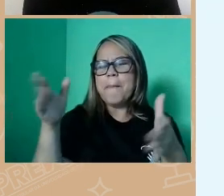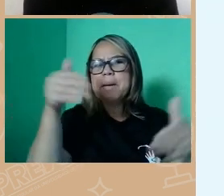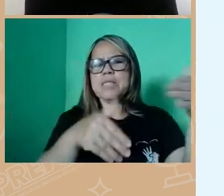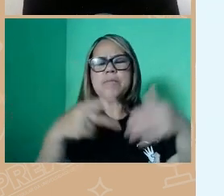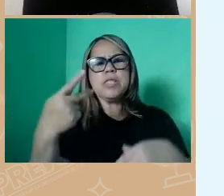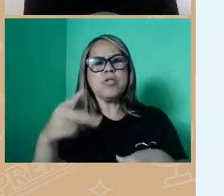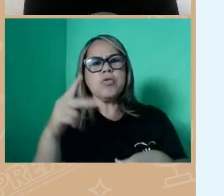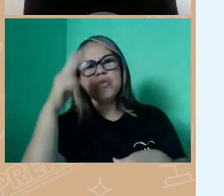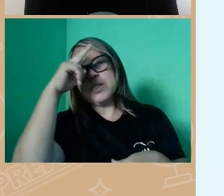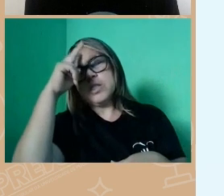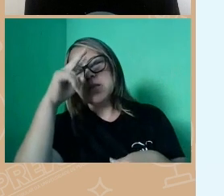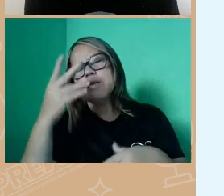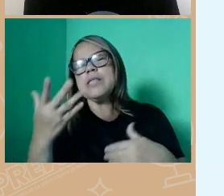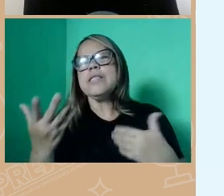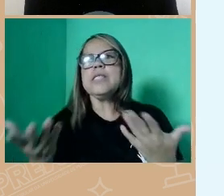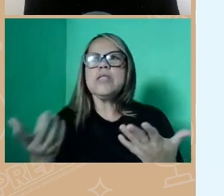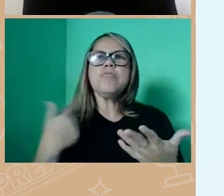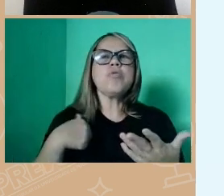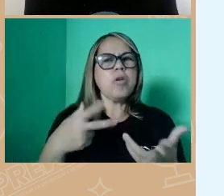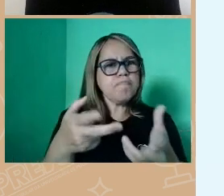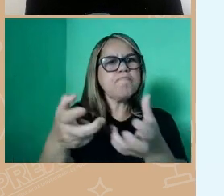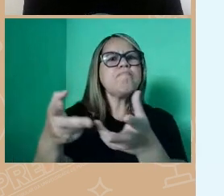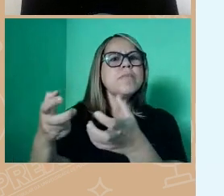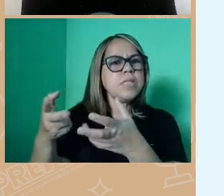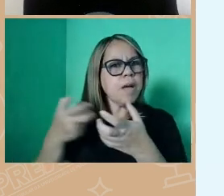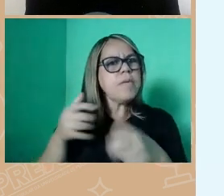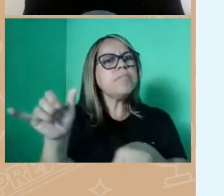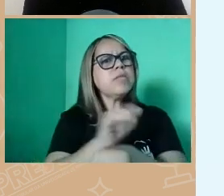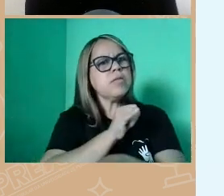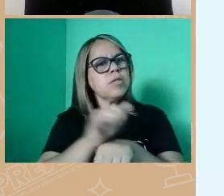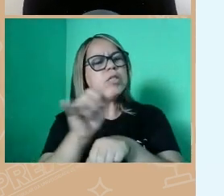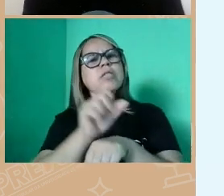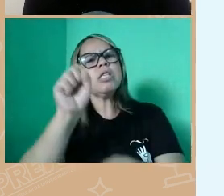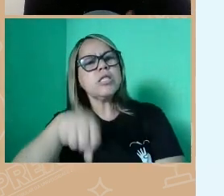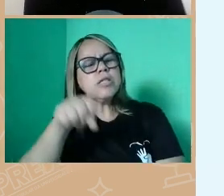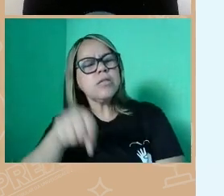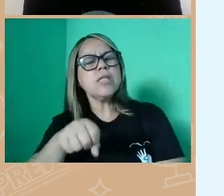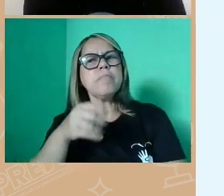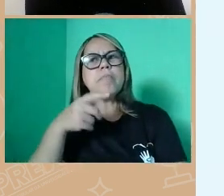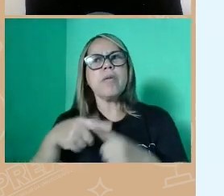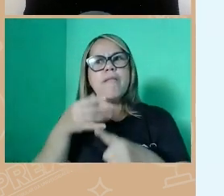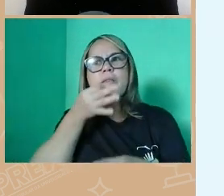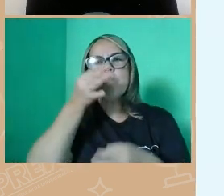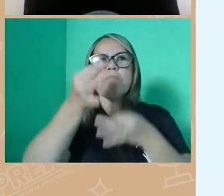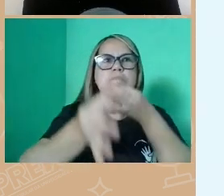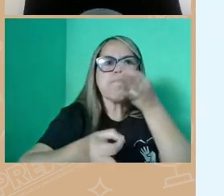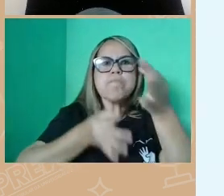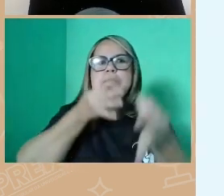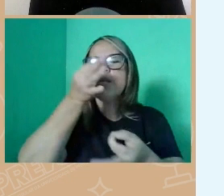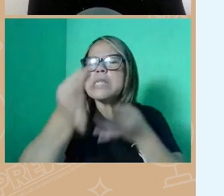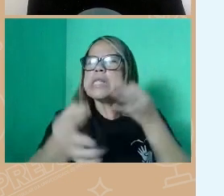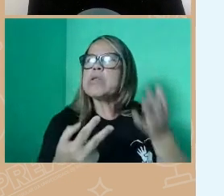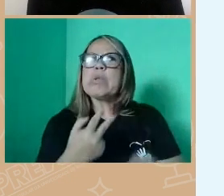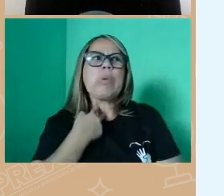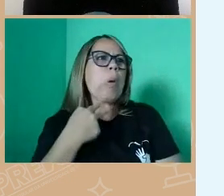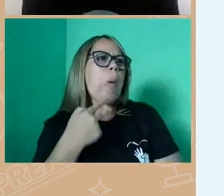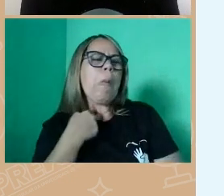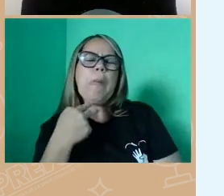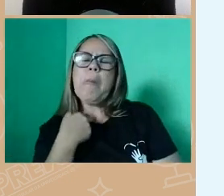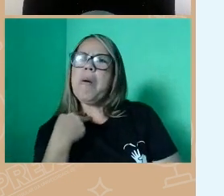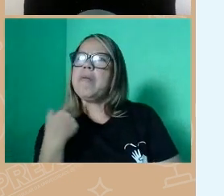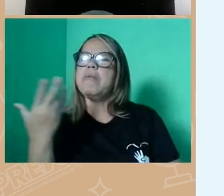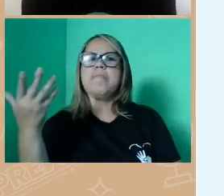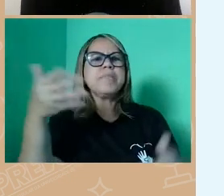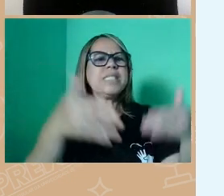A gente vê essas estratégias, né? Ele vai argumentar com ele que ele não pode participar em outras histórias.